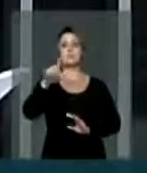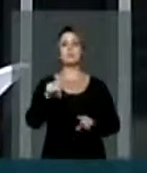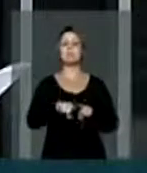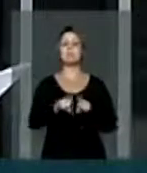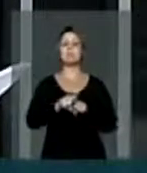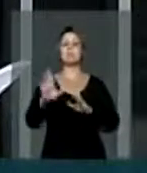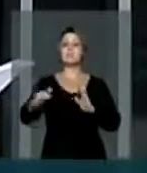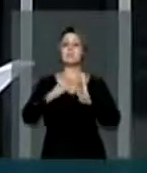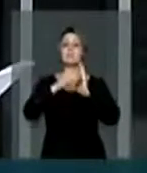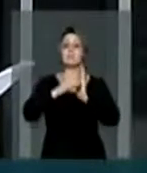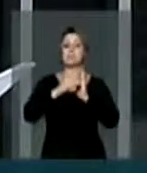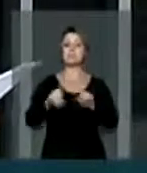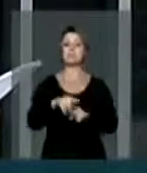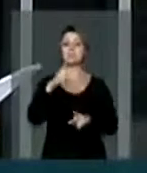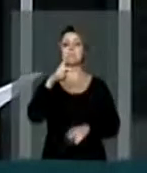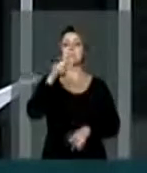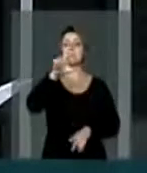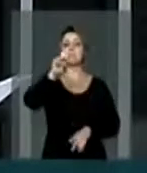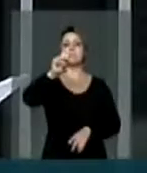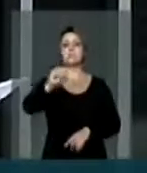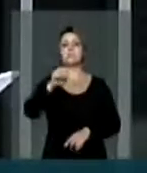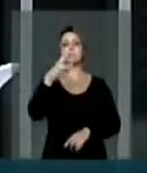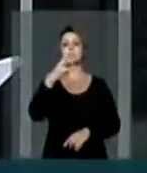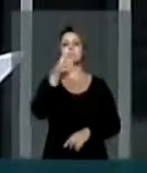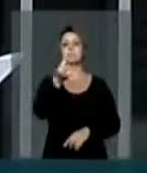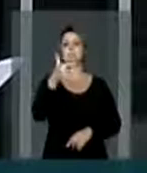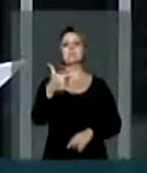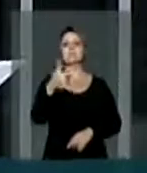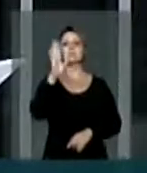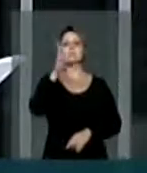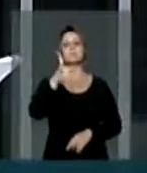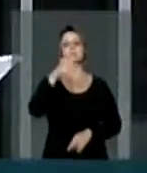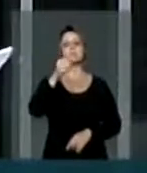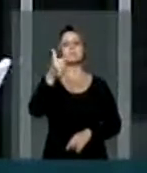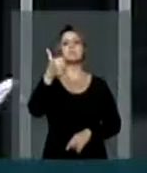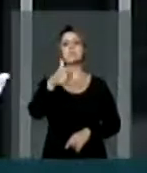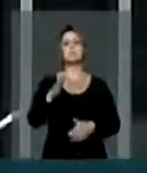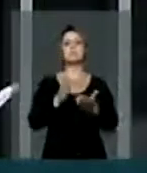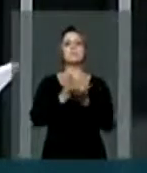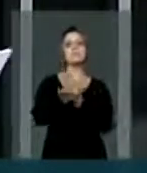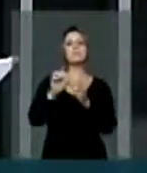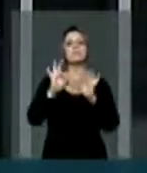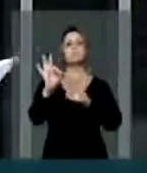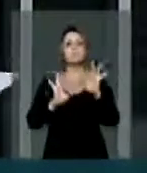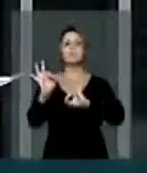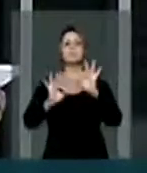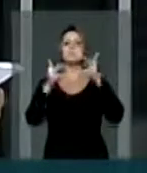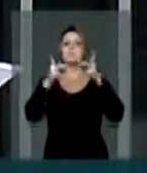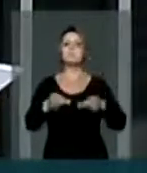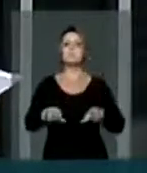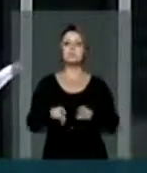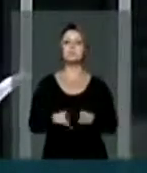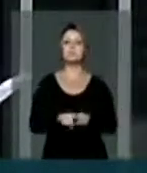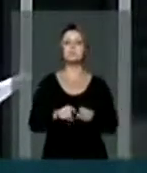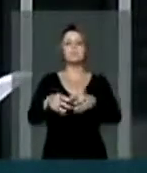Federal como PLS número 236 de 2012. O projeto foi elaborado por uma